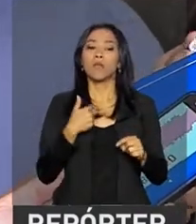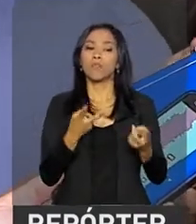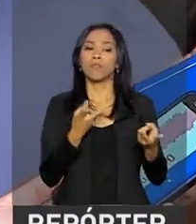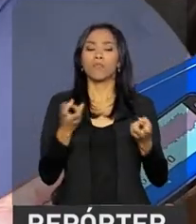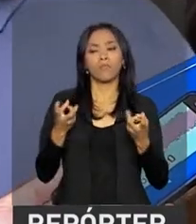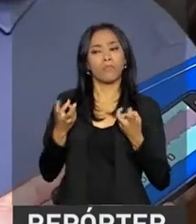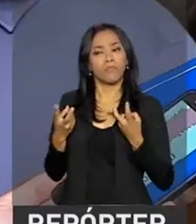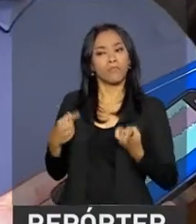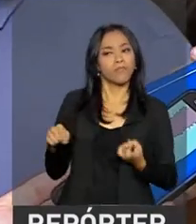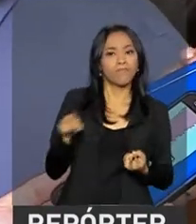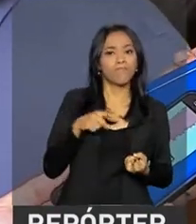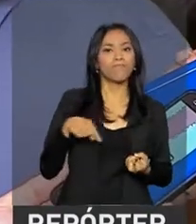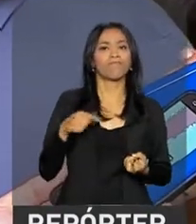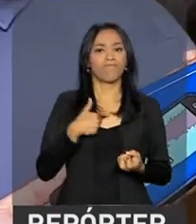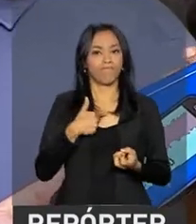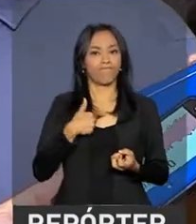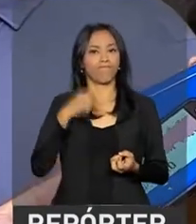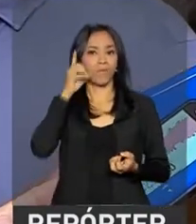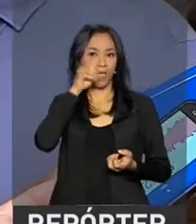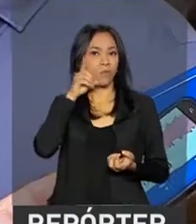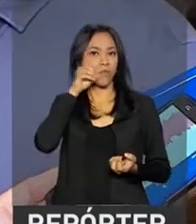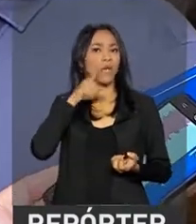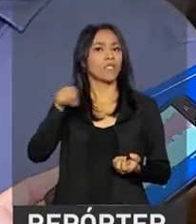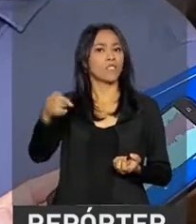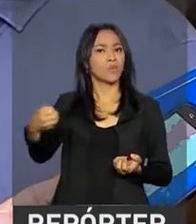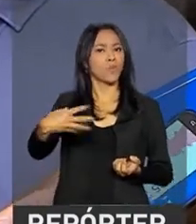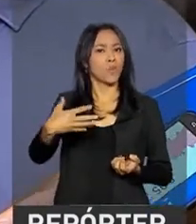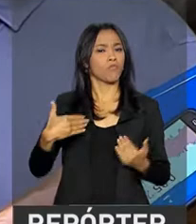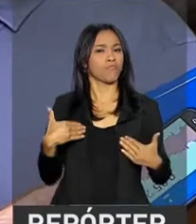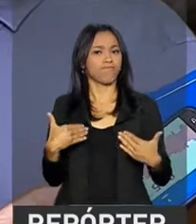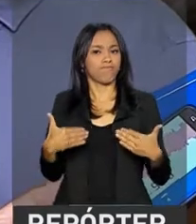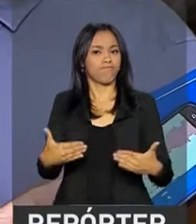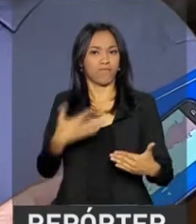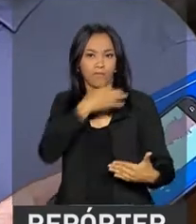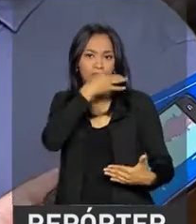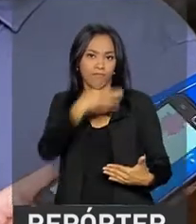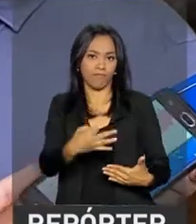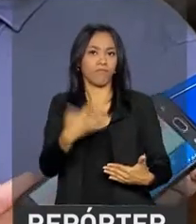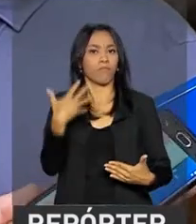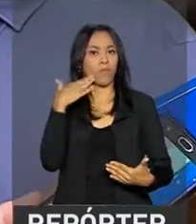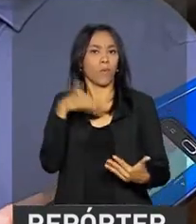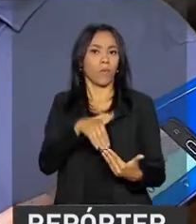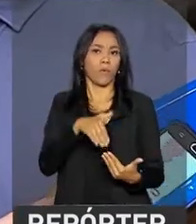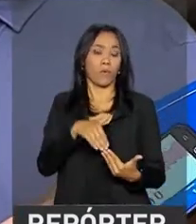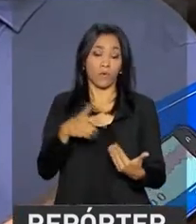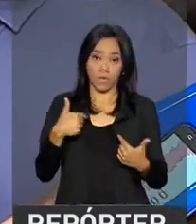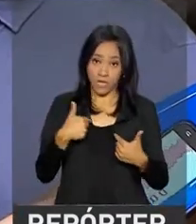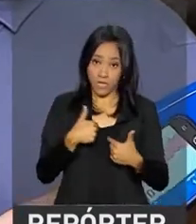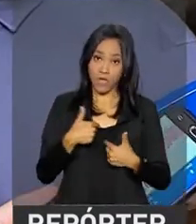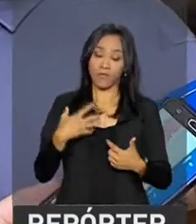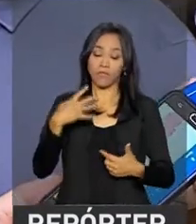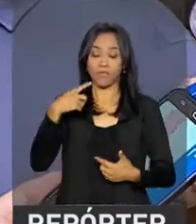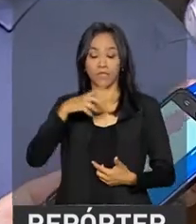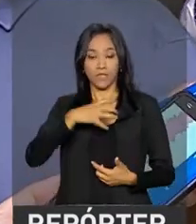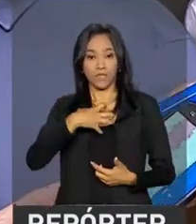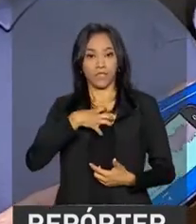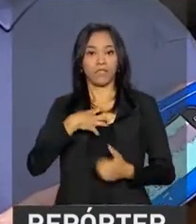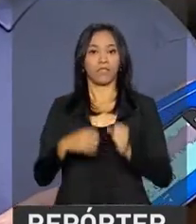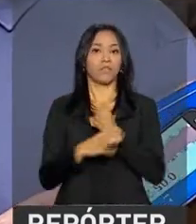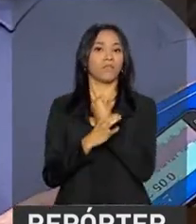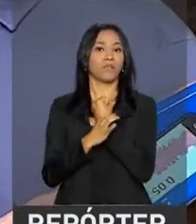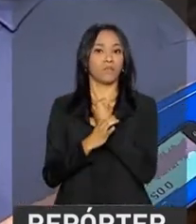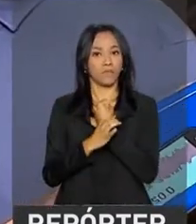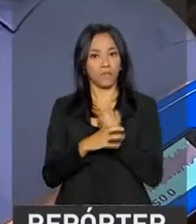as consequências desse novo posicionamento da sociedade, e isso tudo me deixa cada vez mais convicto e até